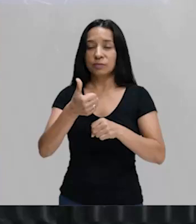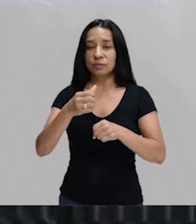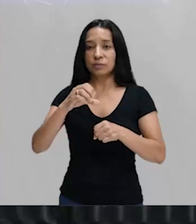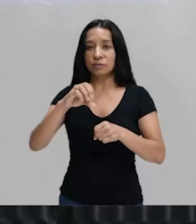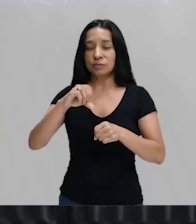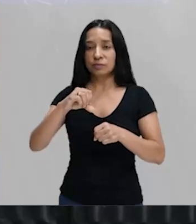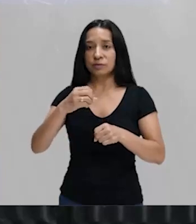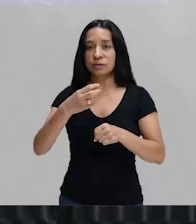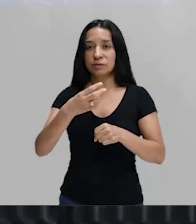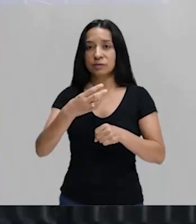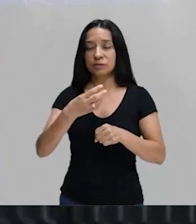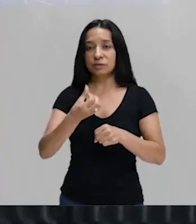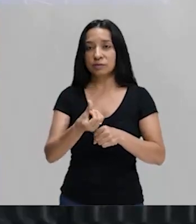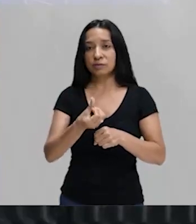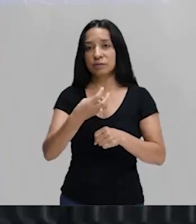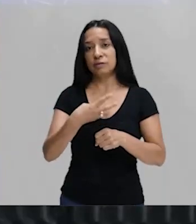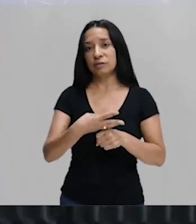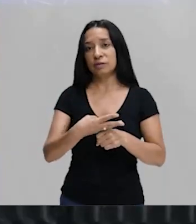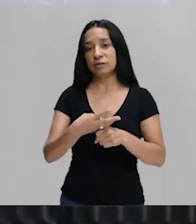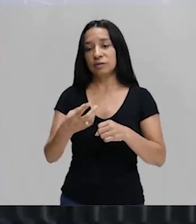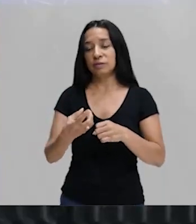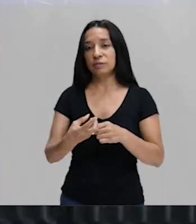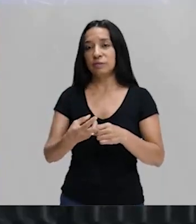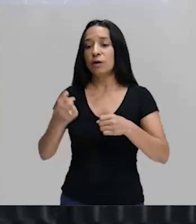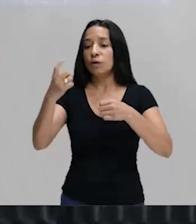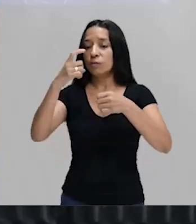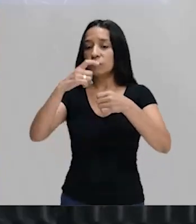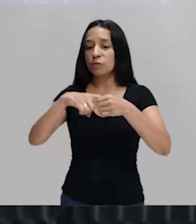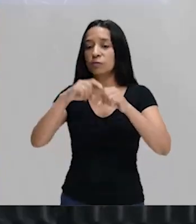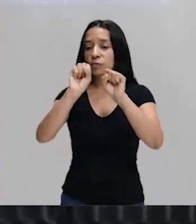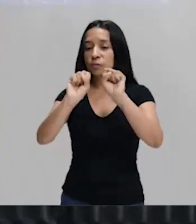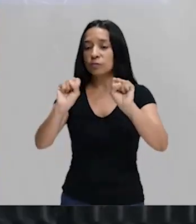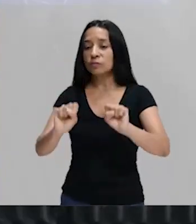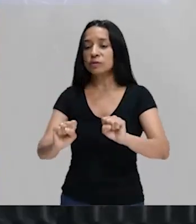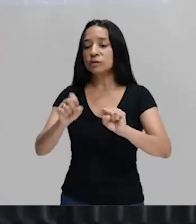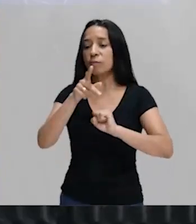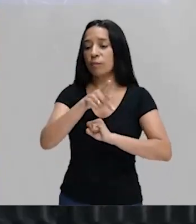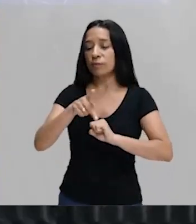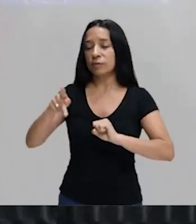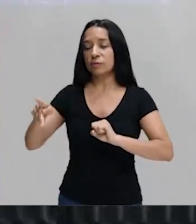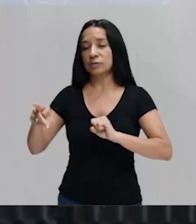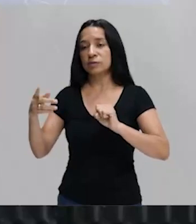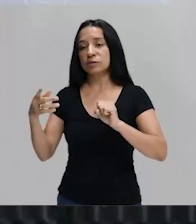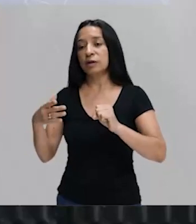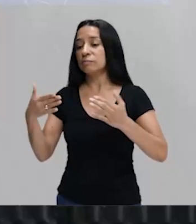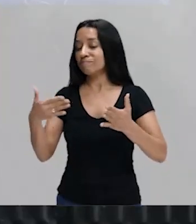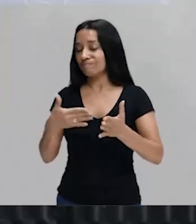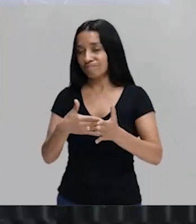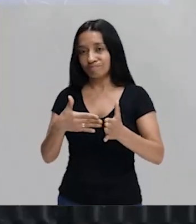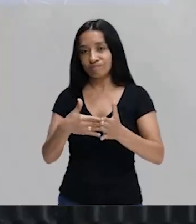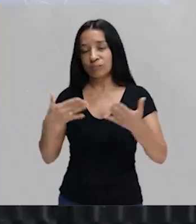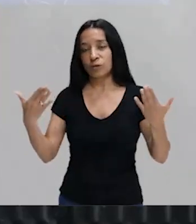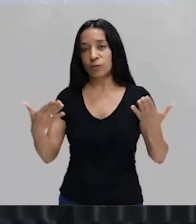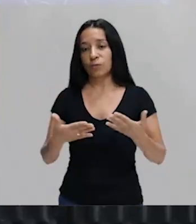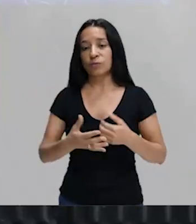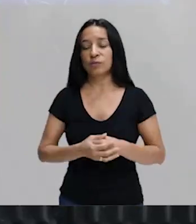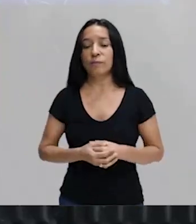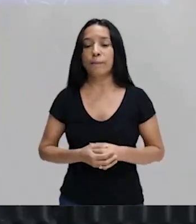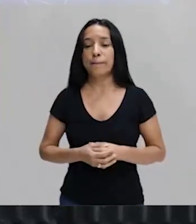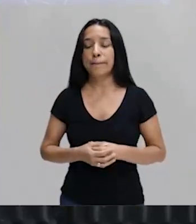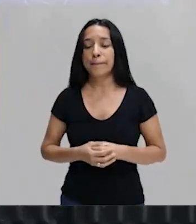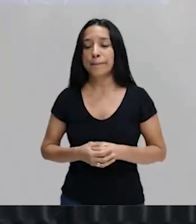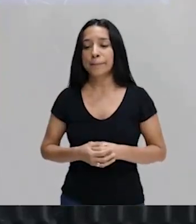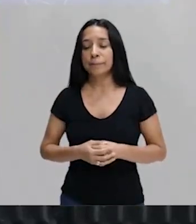63 se teve o plebiscito e voltou o sistema presidencialista que está oficialmente até hoje. Muito bem. Então, o